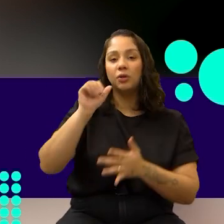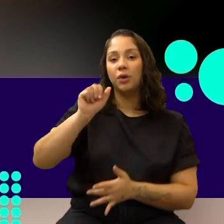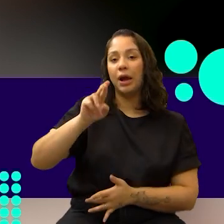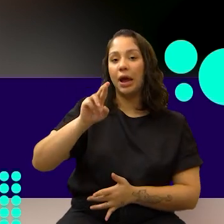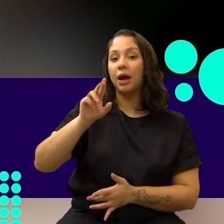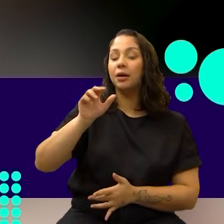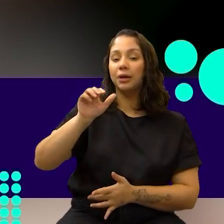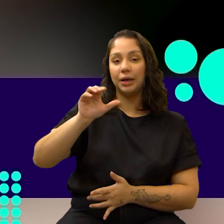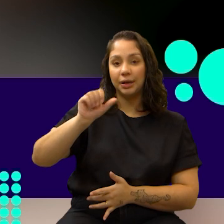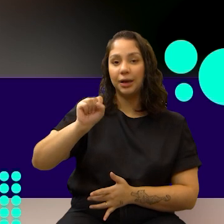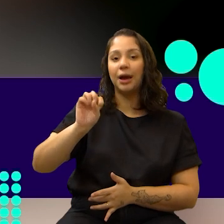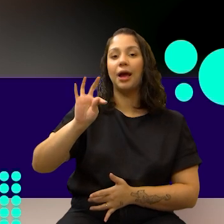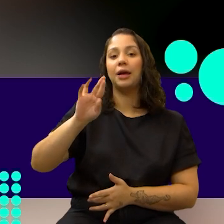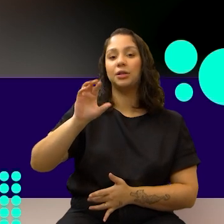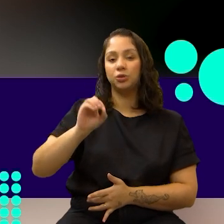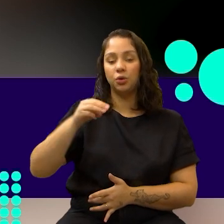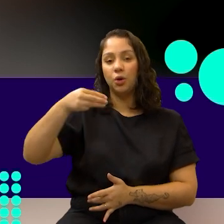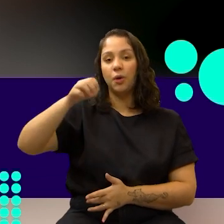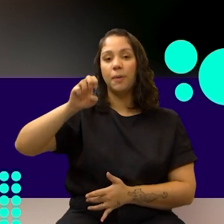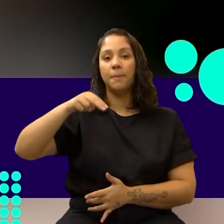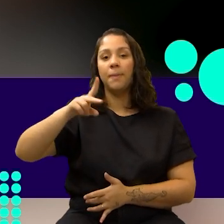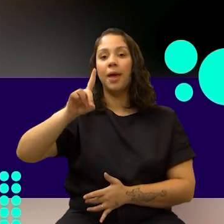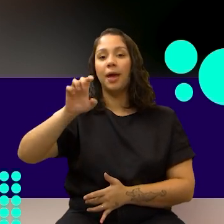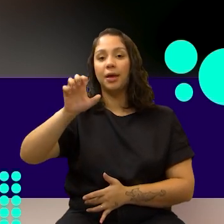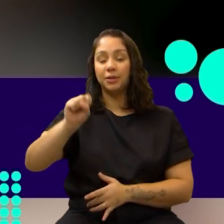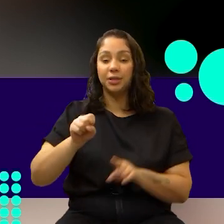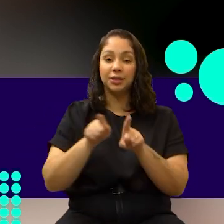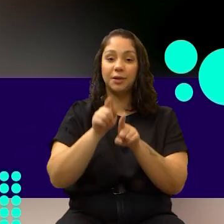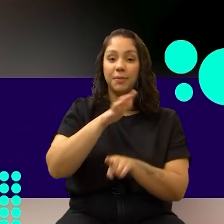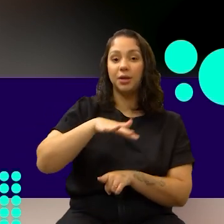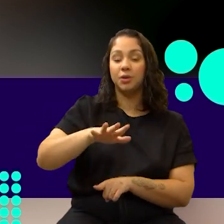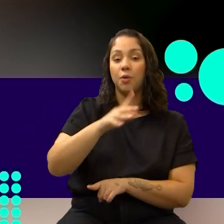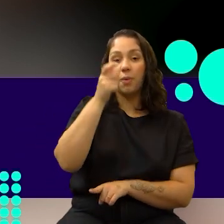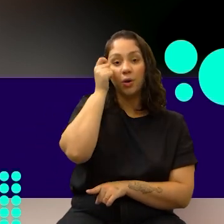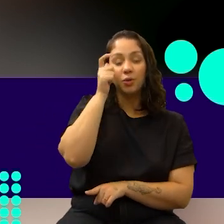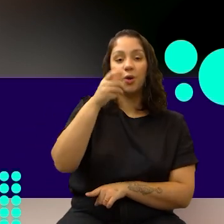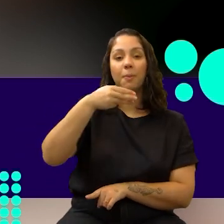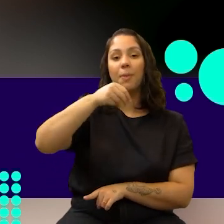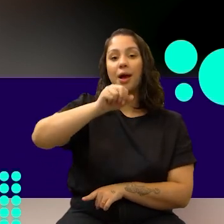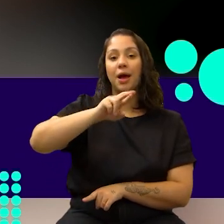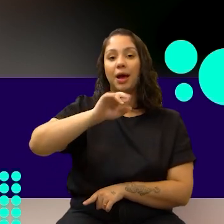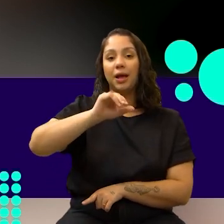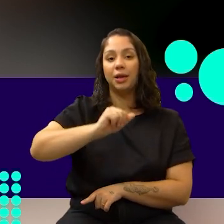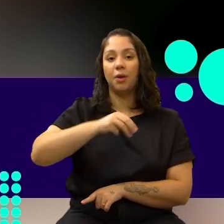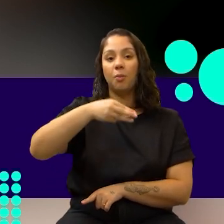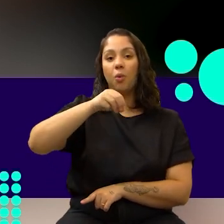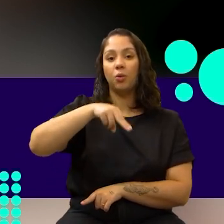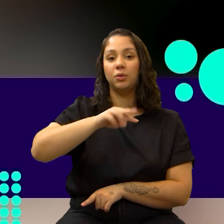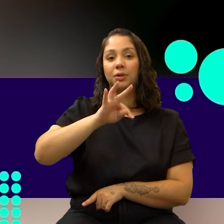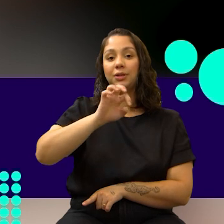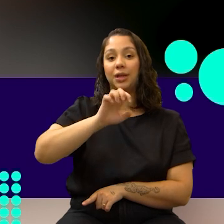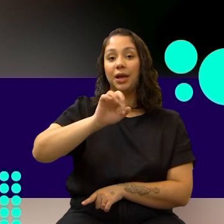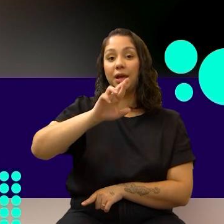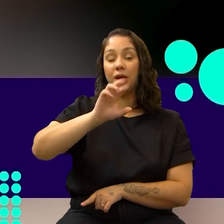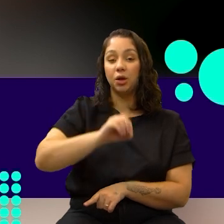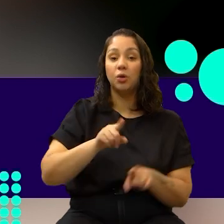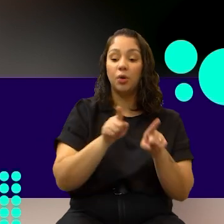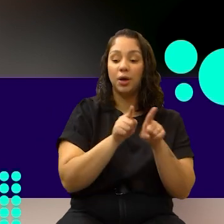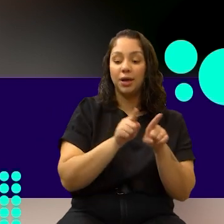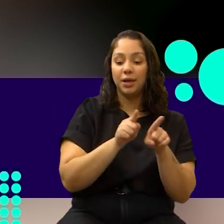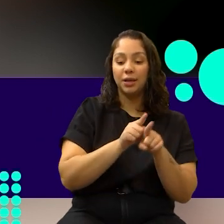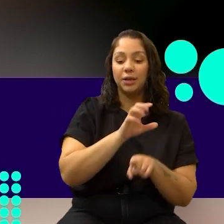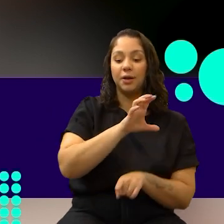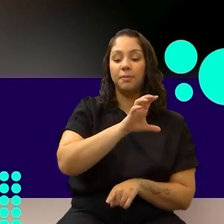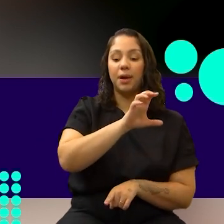No Teatro Castro Mendes, nesta quinta-feira, às 8 da noite. No Espaço Cultural Maria Monteiro, no sábado, às